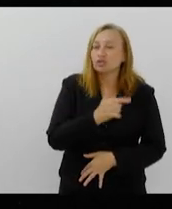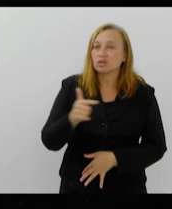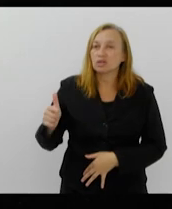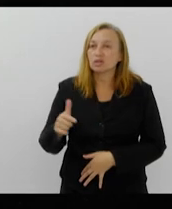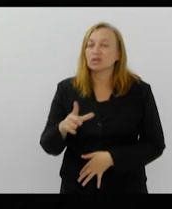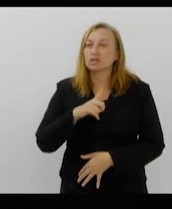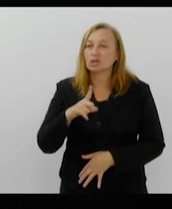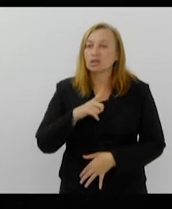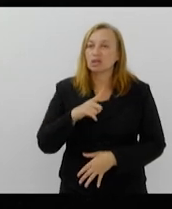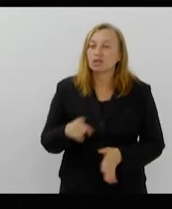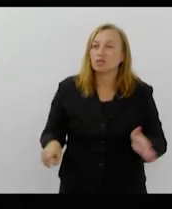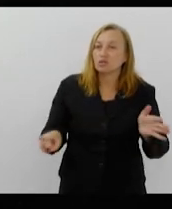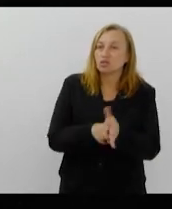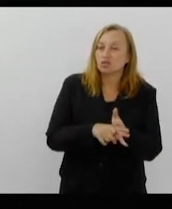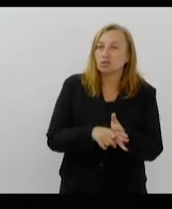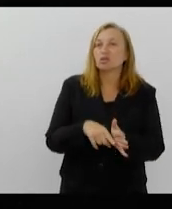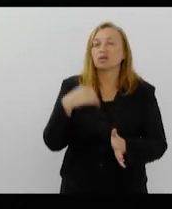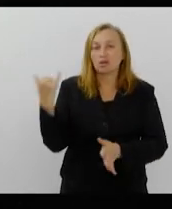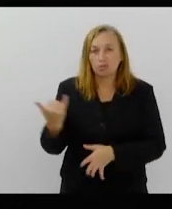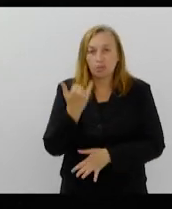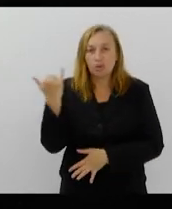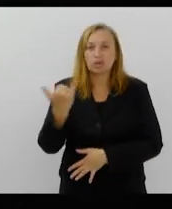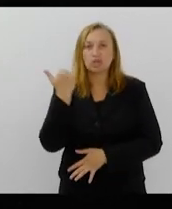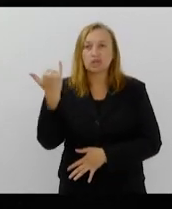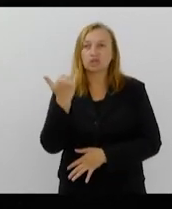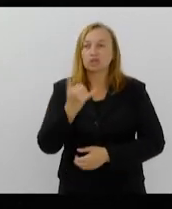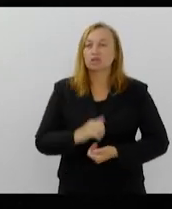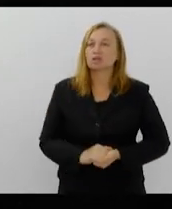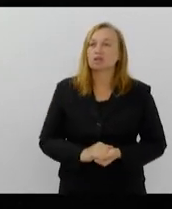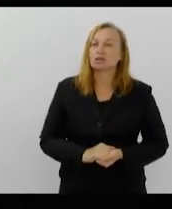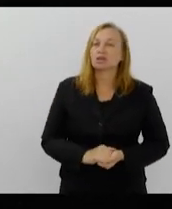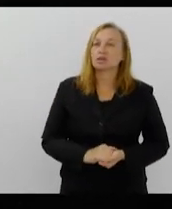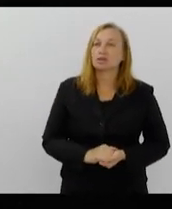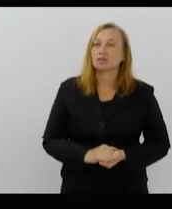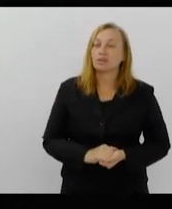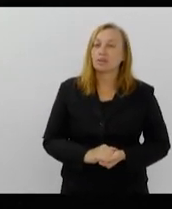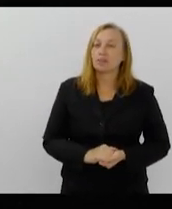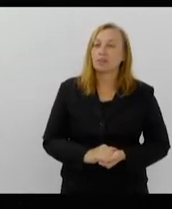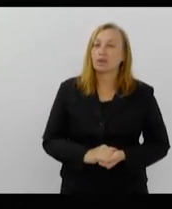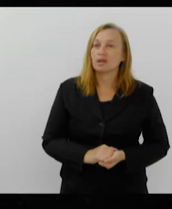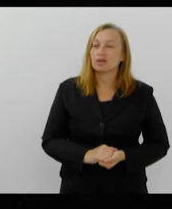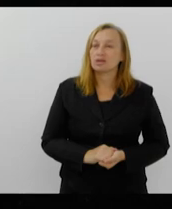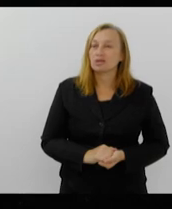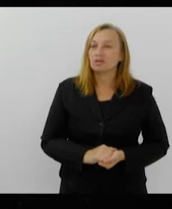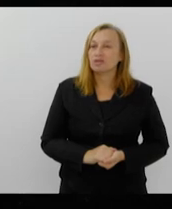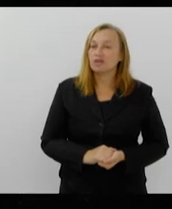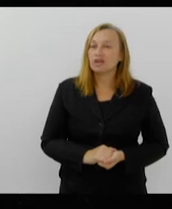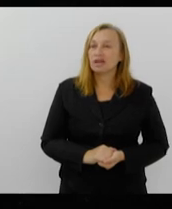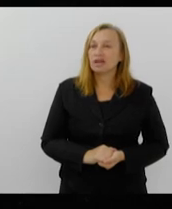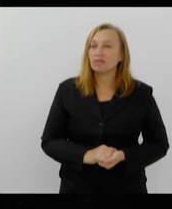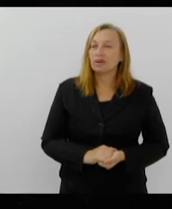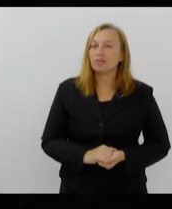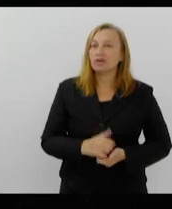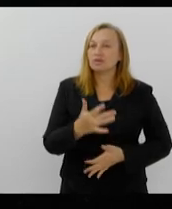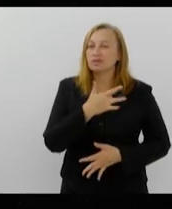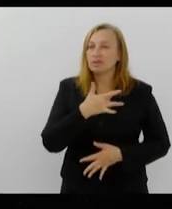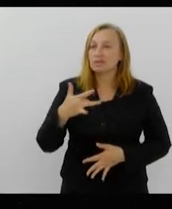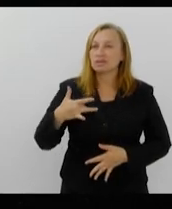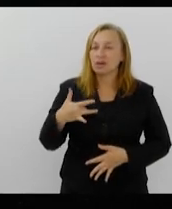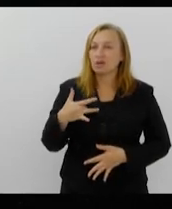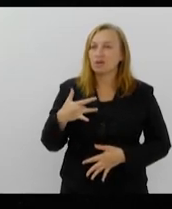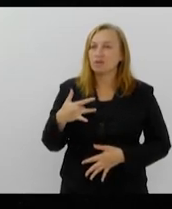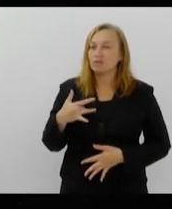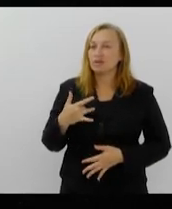um abatimento muito importante que iria gerar uma saúde financeira